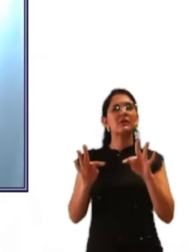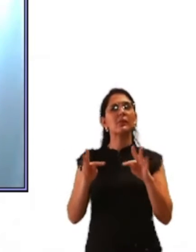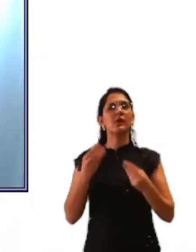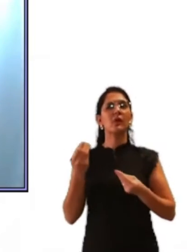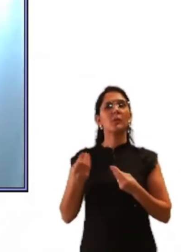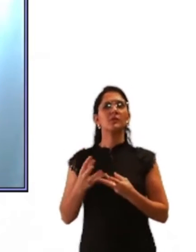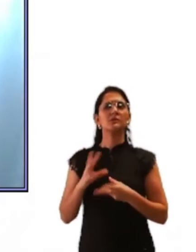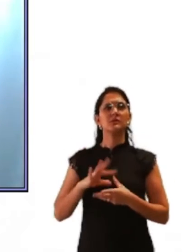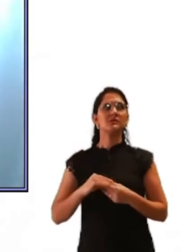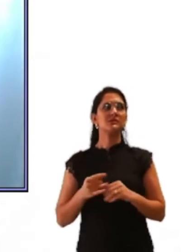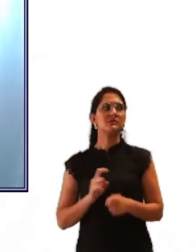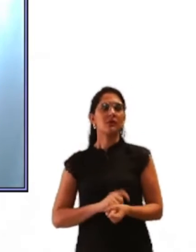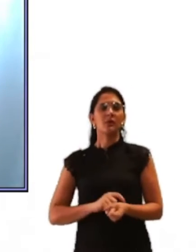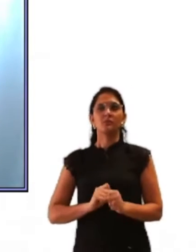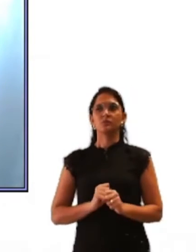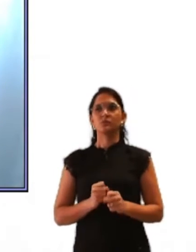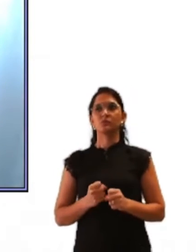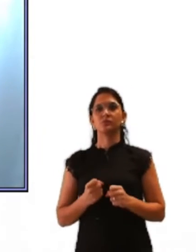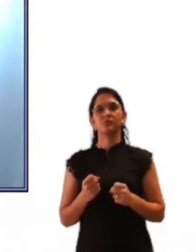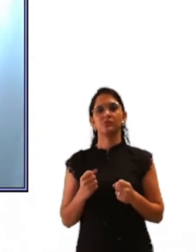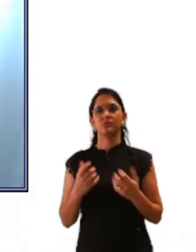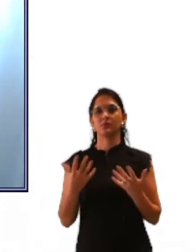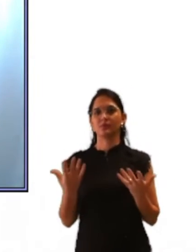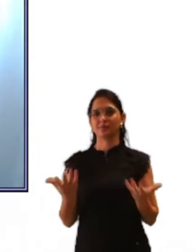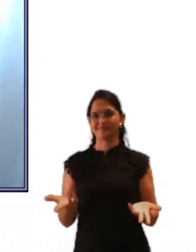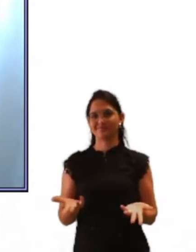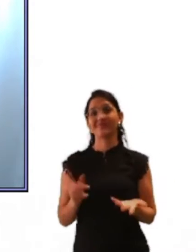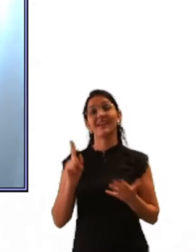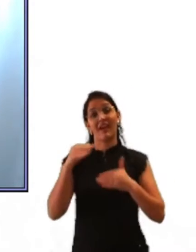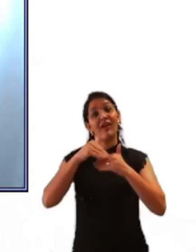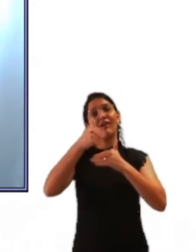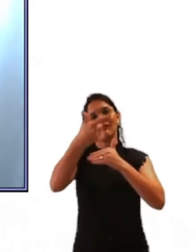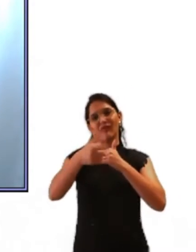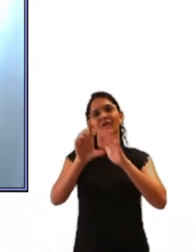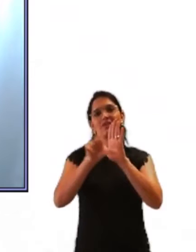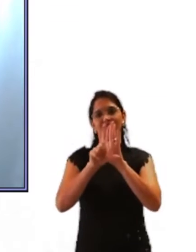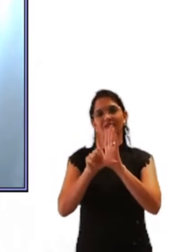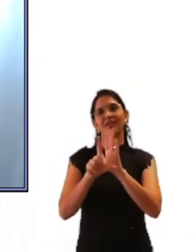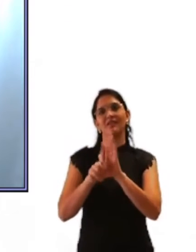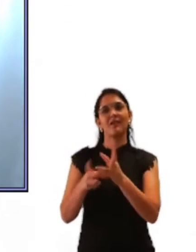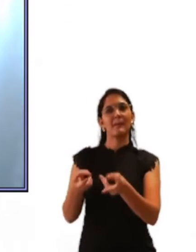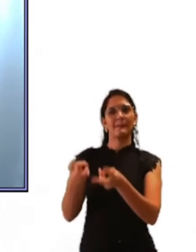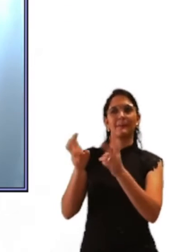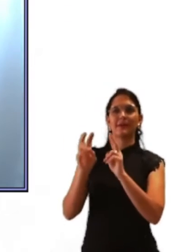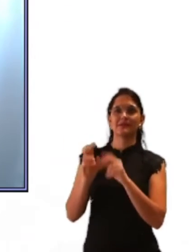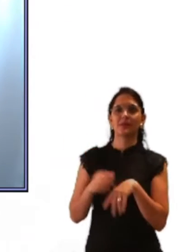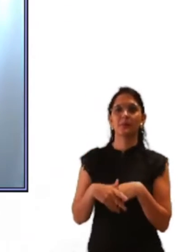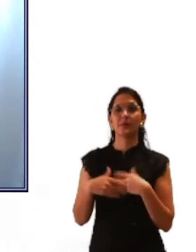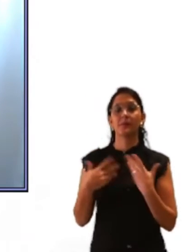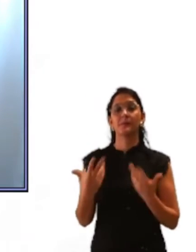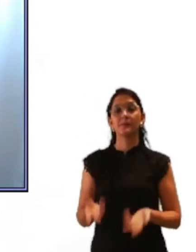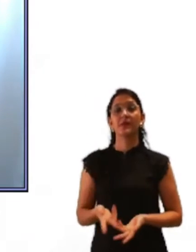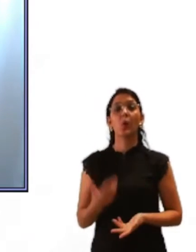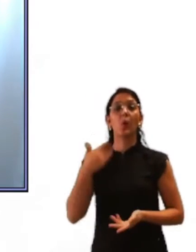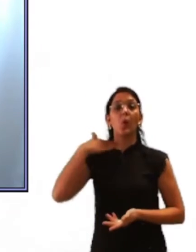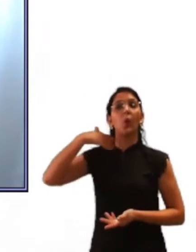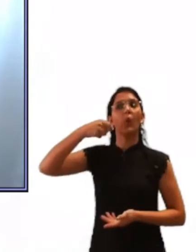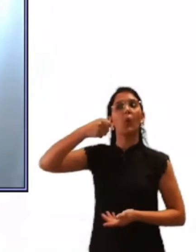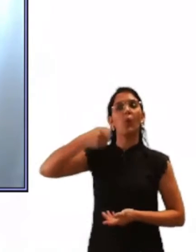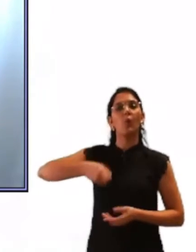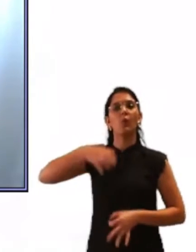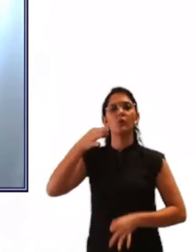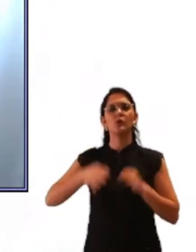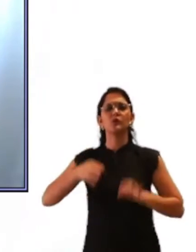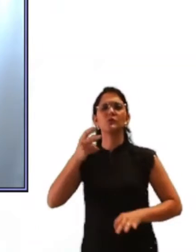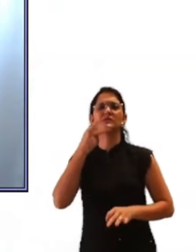nervosismo da testemunha, isso é fator extrajurídico. E o juiz vai falar que a testemunha estava nervosa,